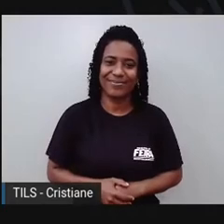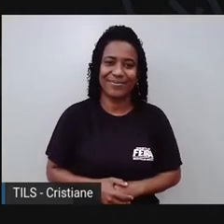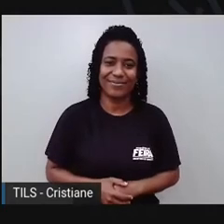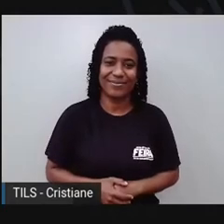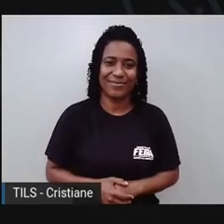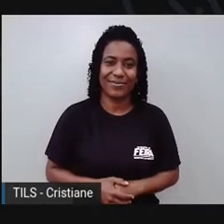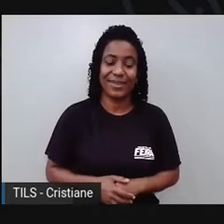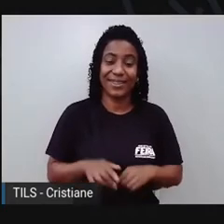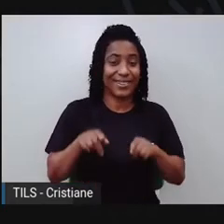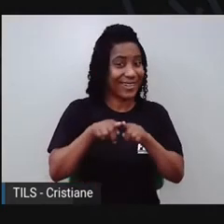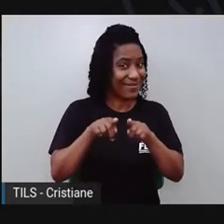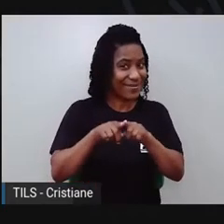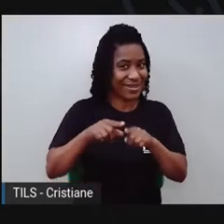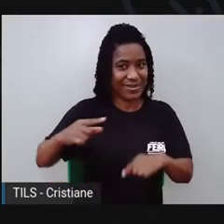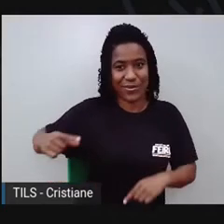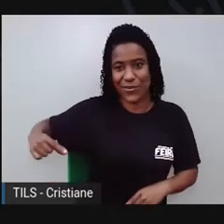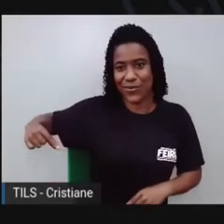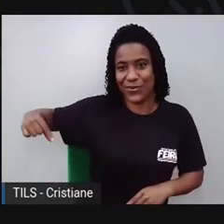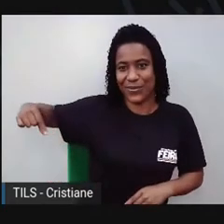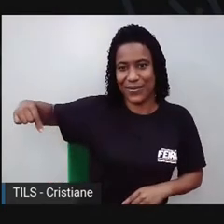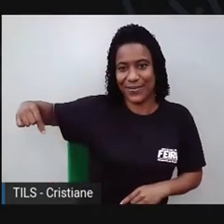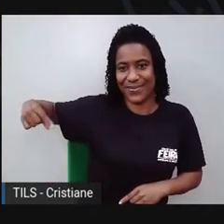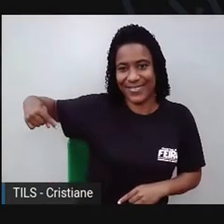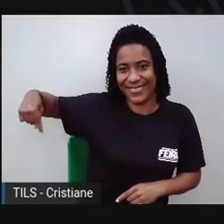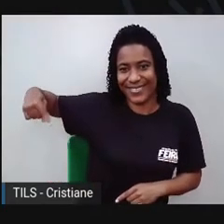E o rabicó dele.